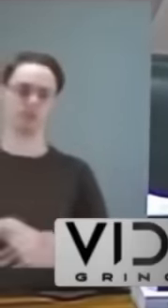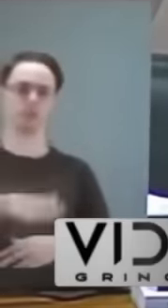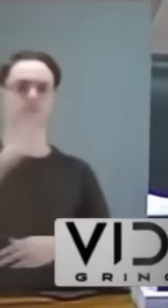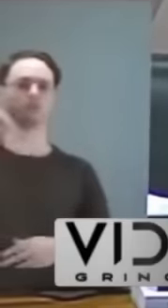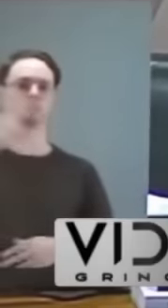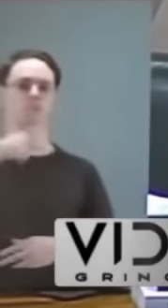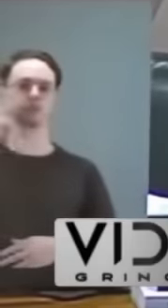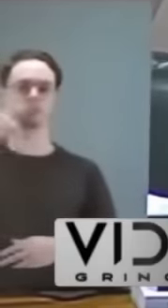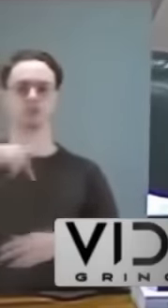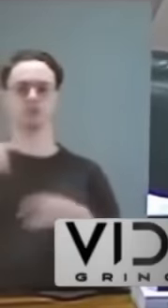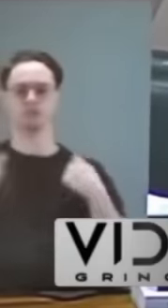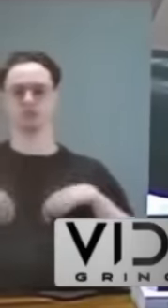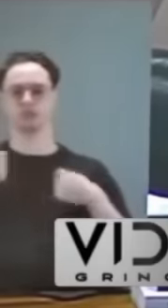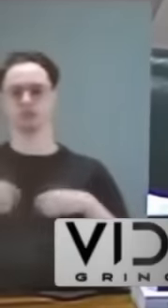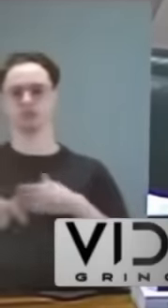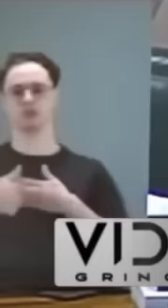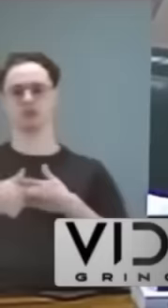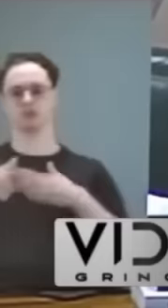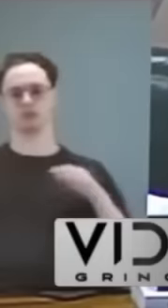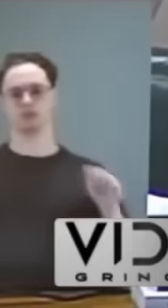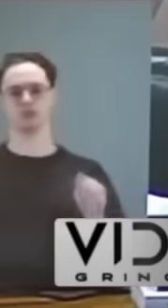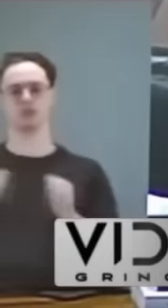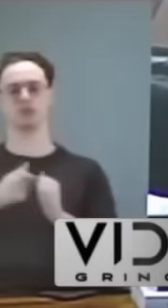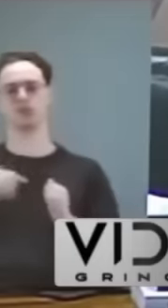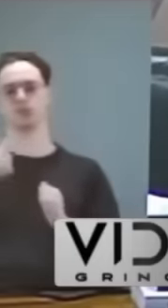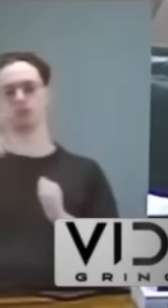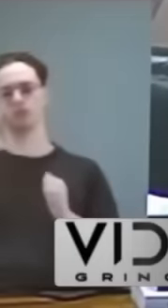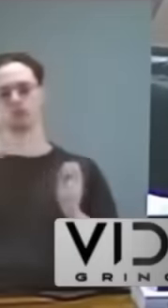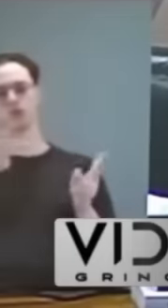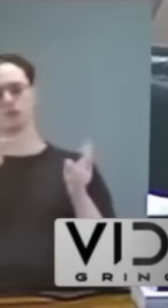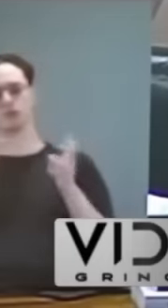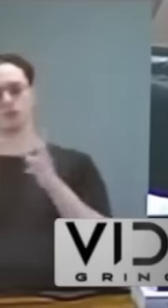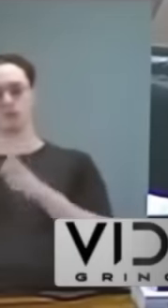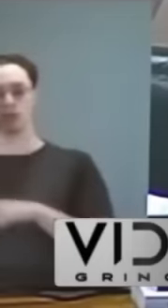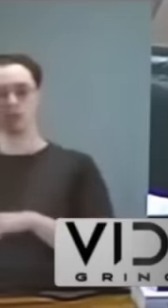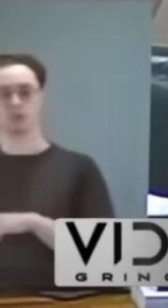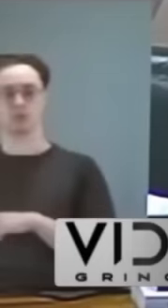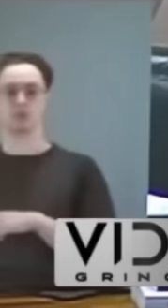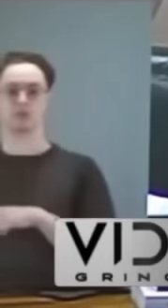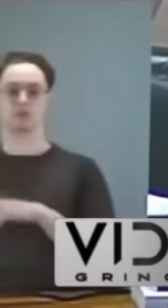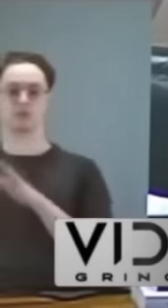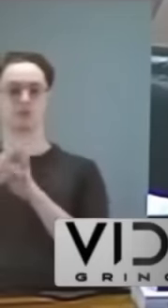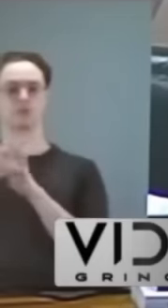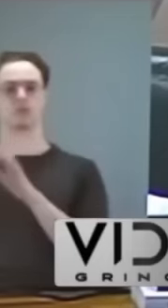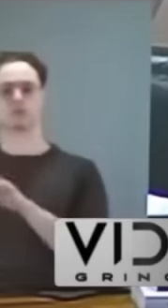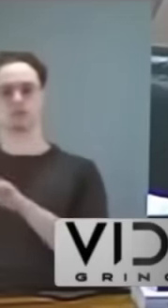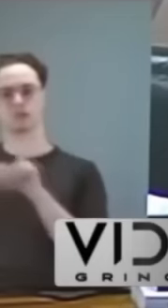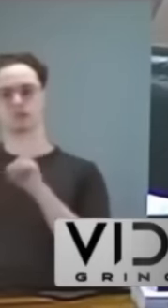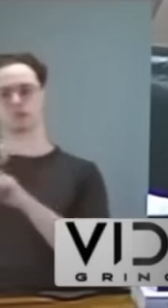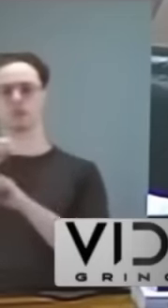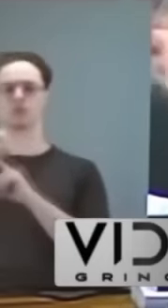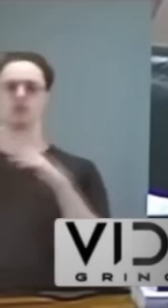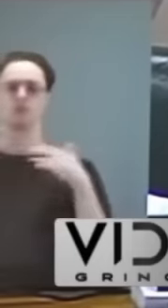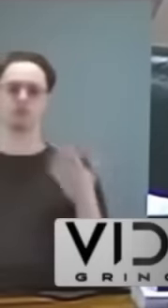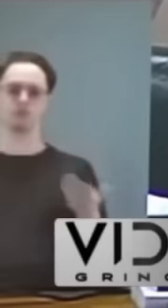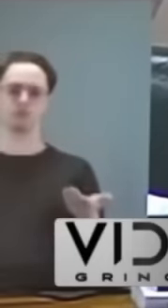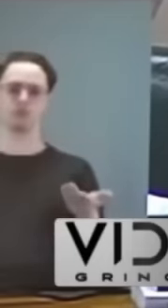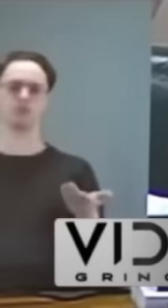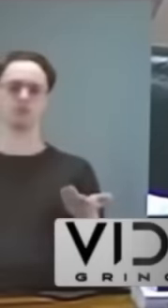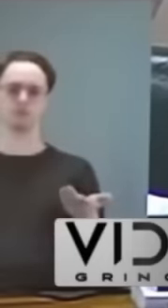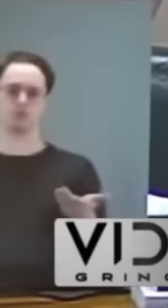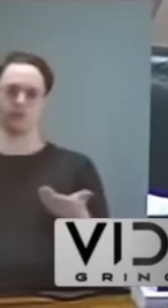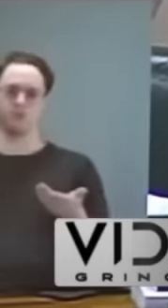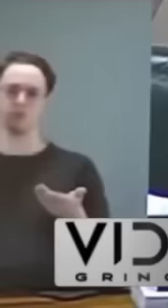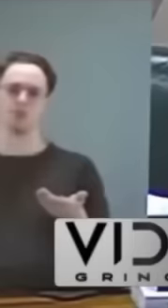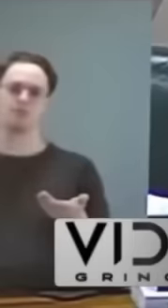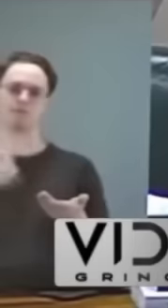deve cumprir o seu papel observando o interesse da sociedade então eu eu até ontem se ponderou em